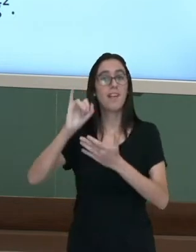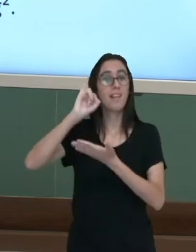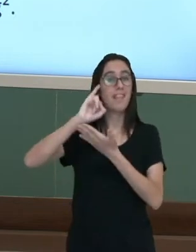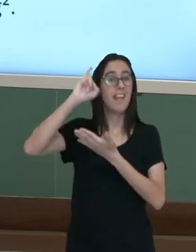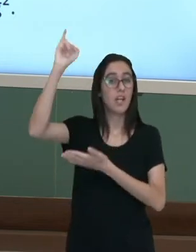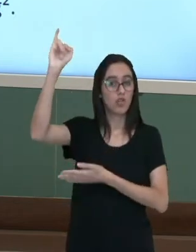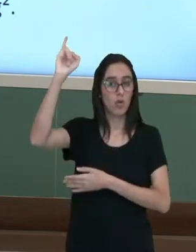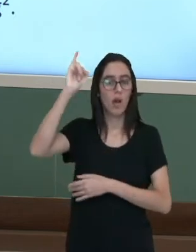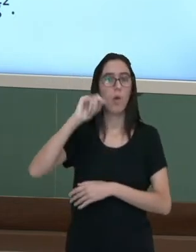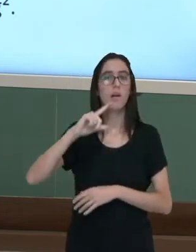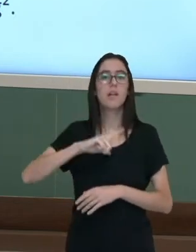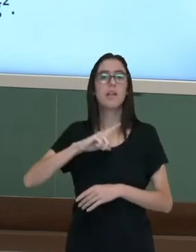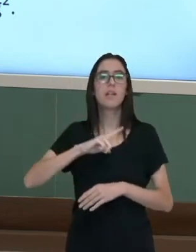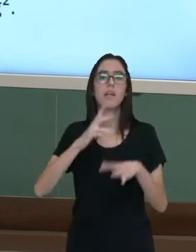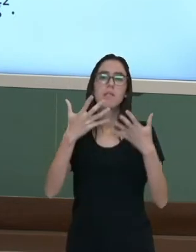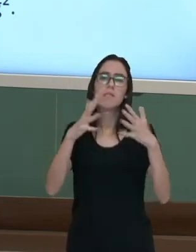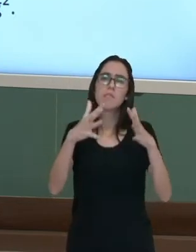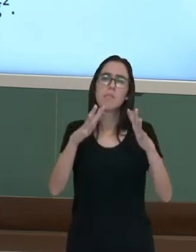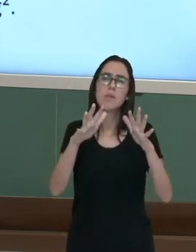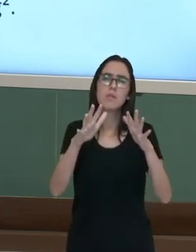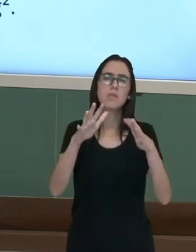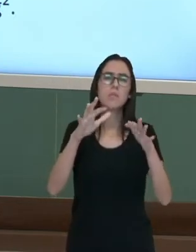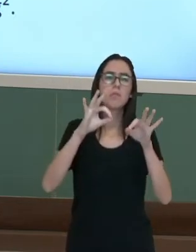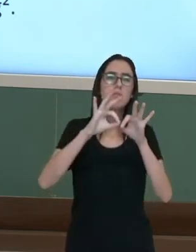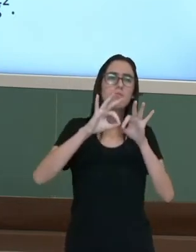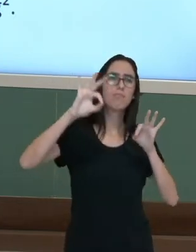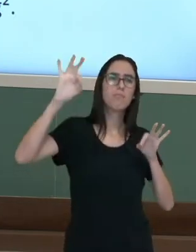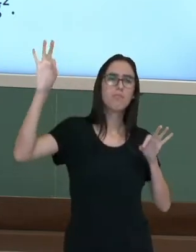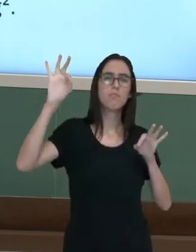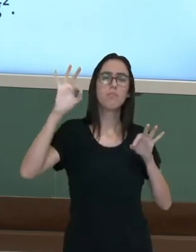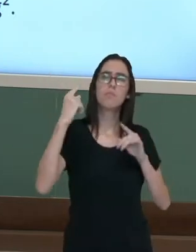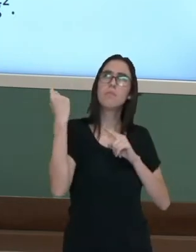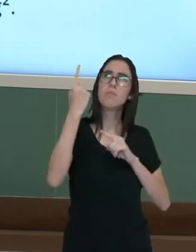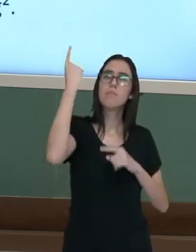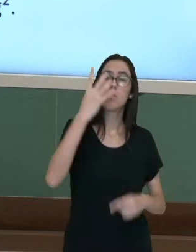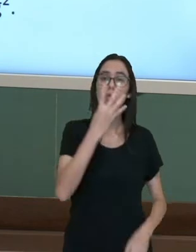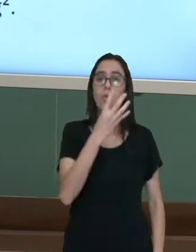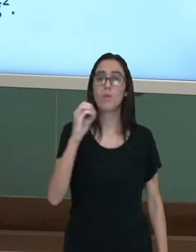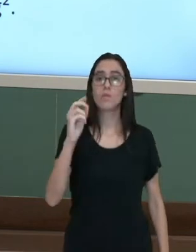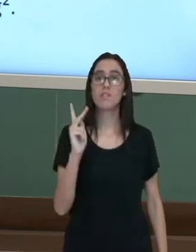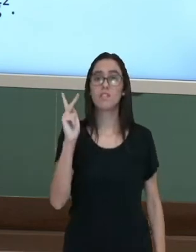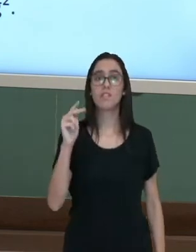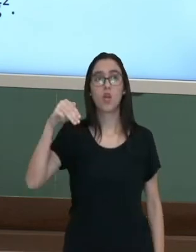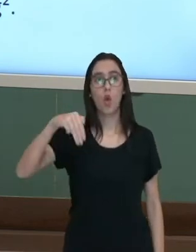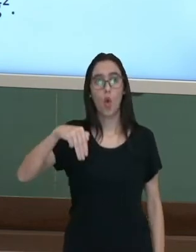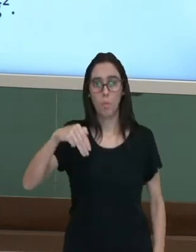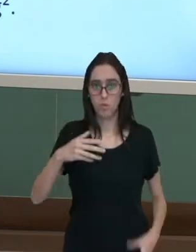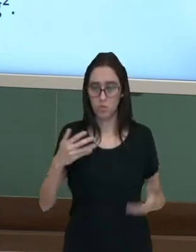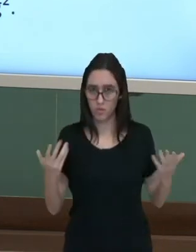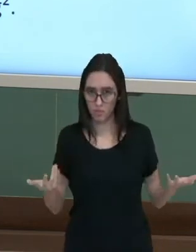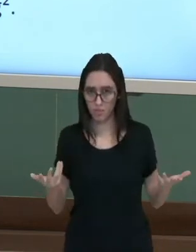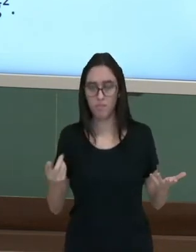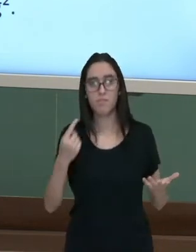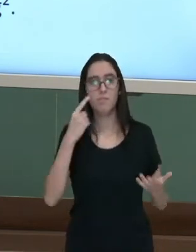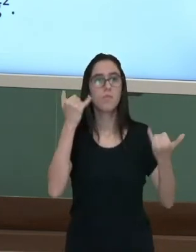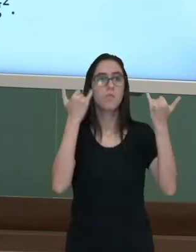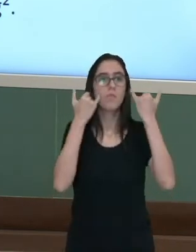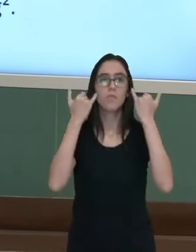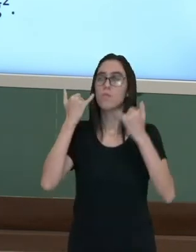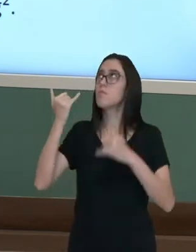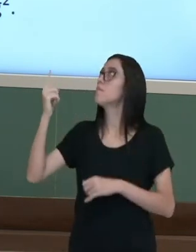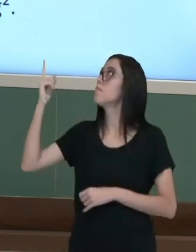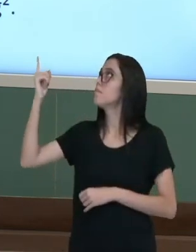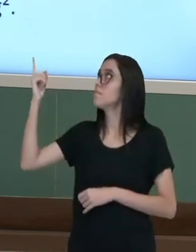se encontra aproximadamente a 400 km de altitude. Eu dei um dado para vocês, 6,67 vezes 10 a menos